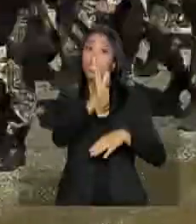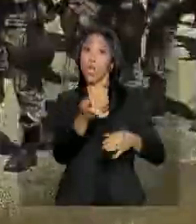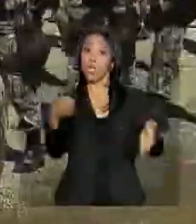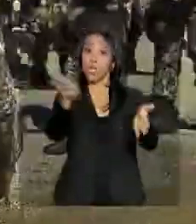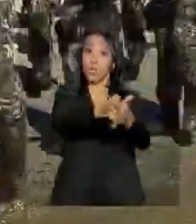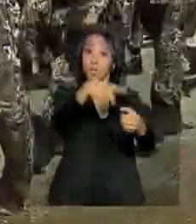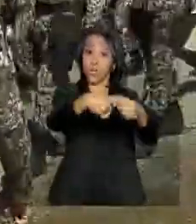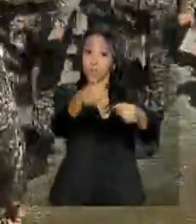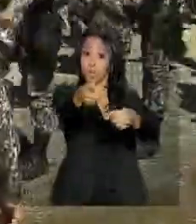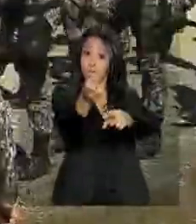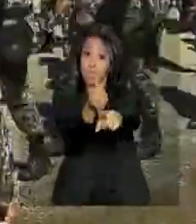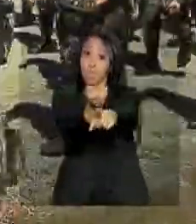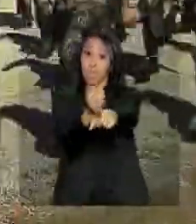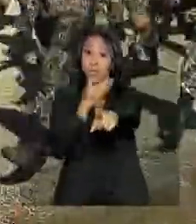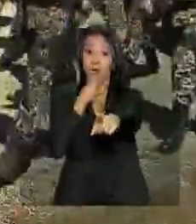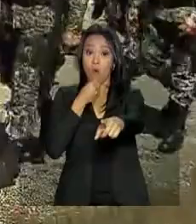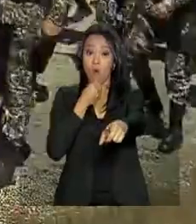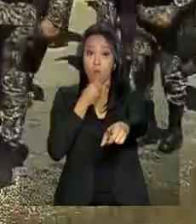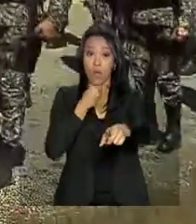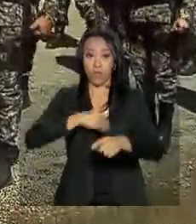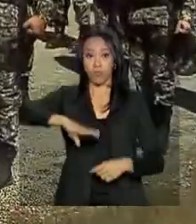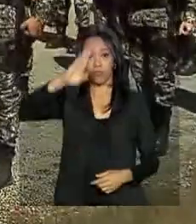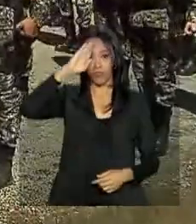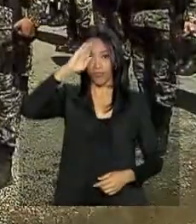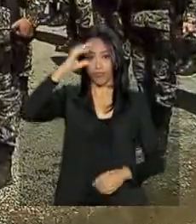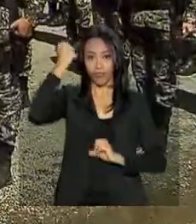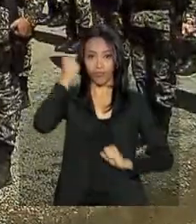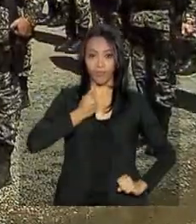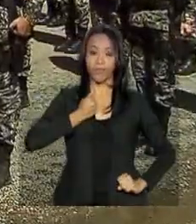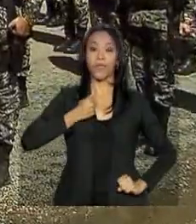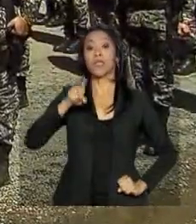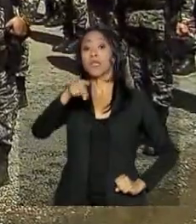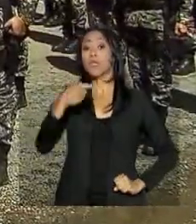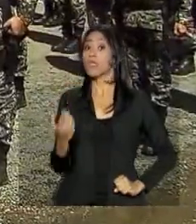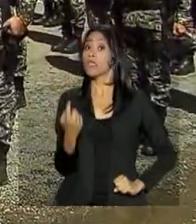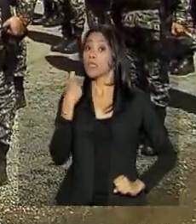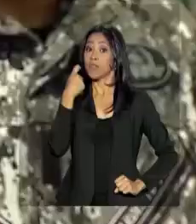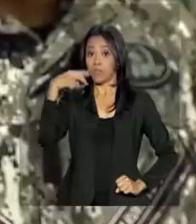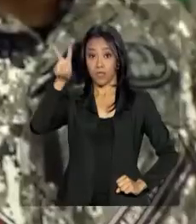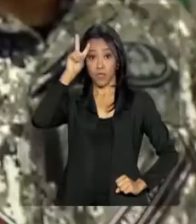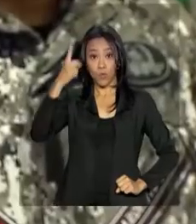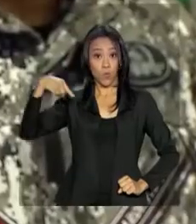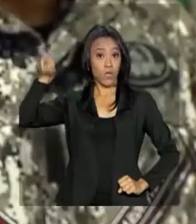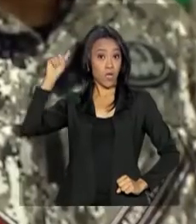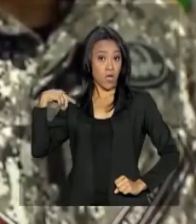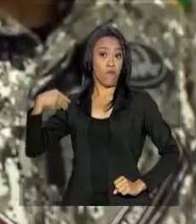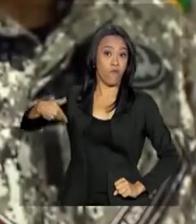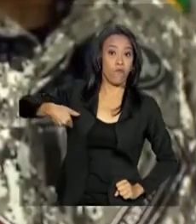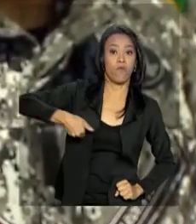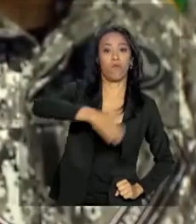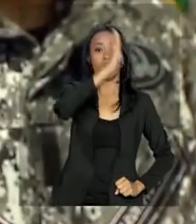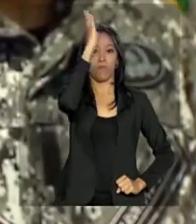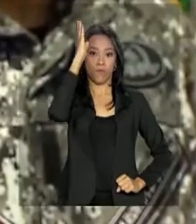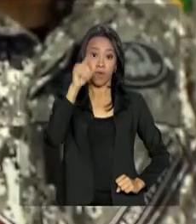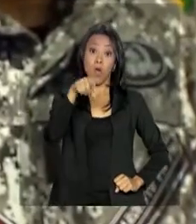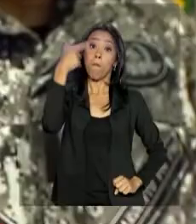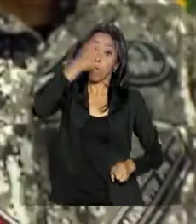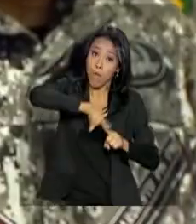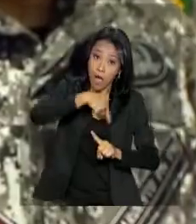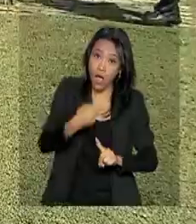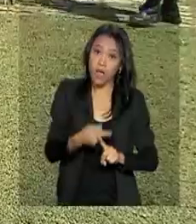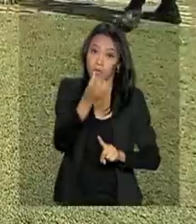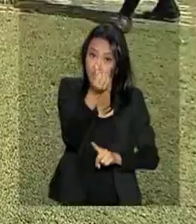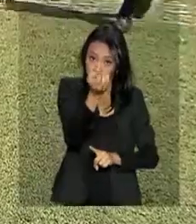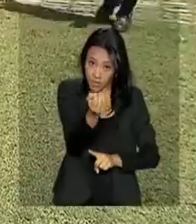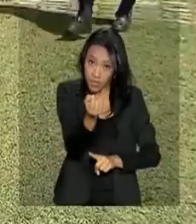os 60 homens da Força Nacional de Segurança que deixaram Brasília na última segunda-feira. Outros 60 estão a caminho por